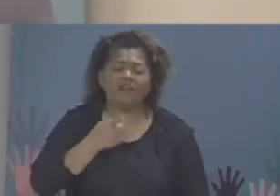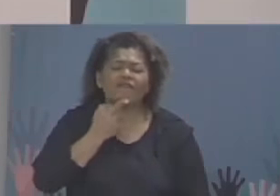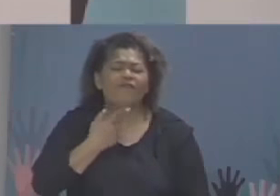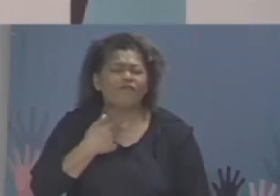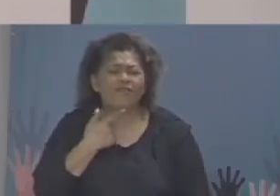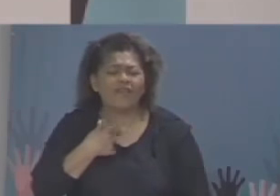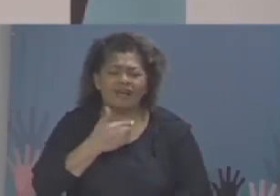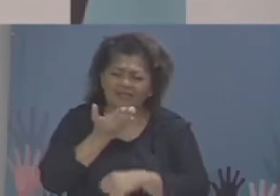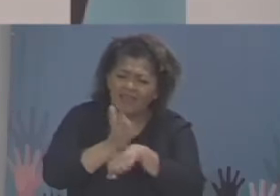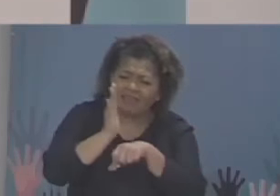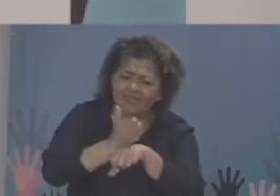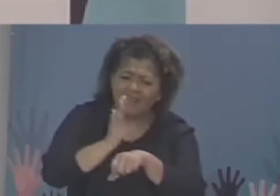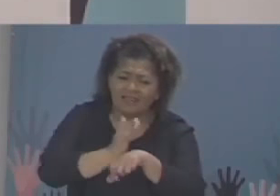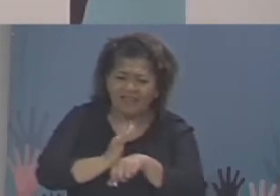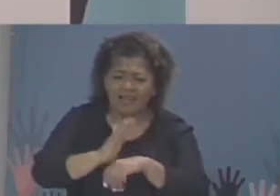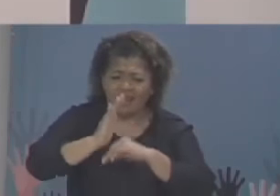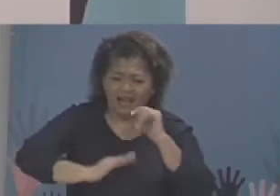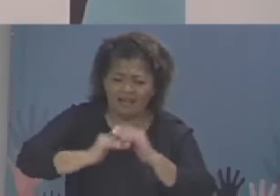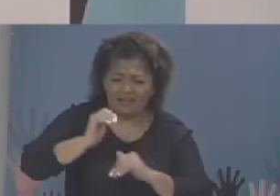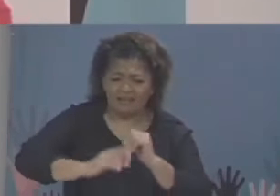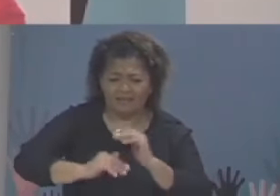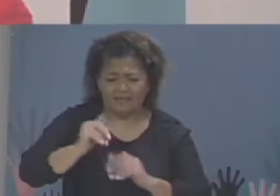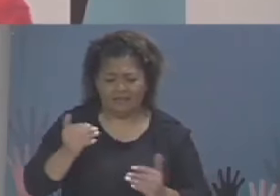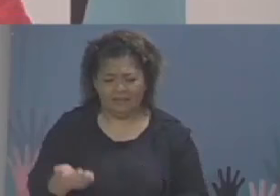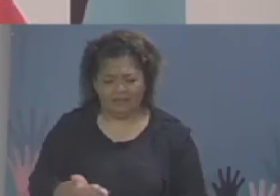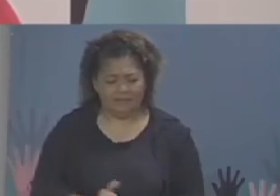capacitar as pessoas. Coloca, candidato. Obrigado.